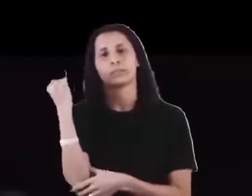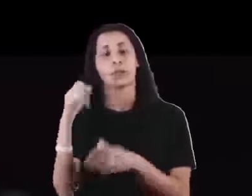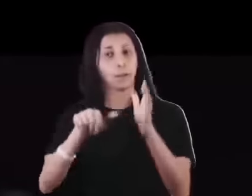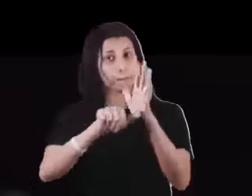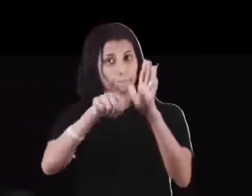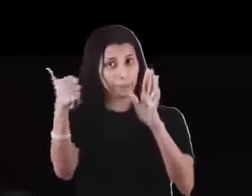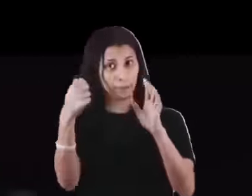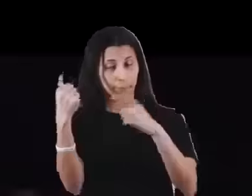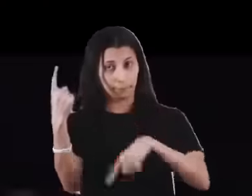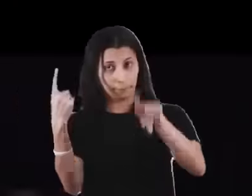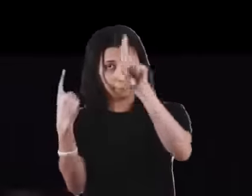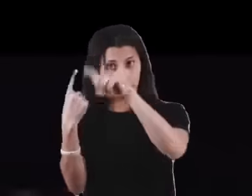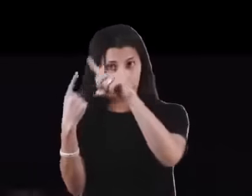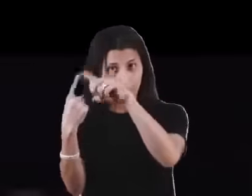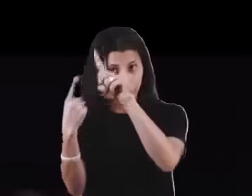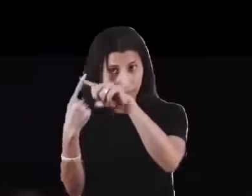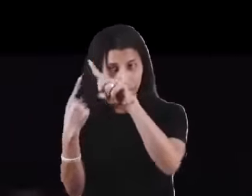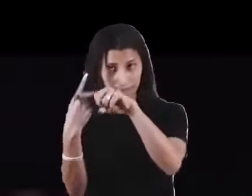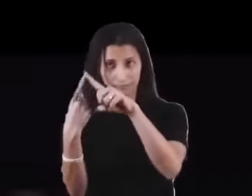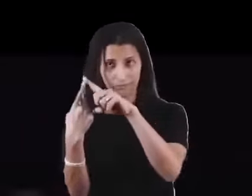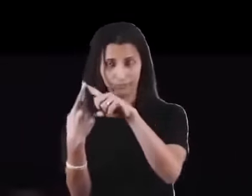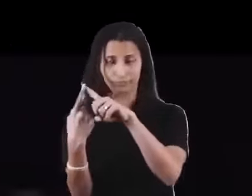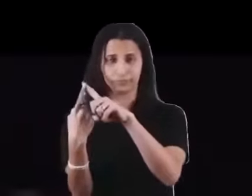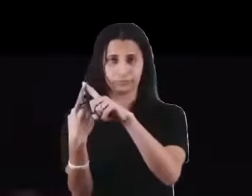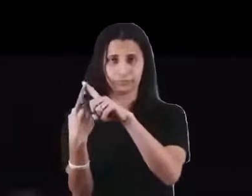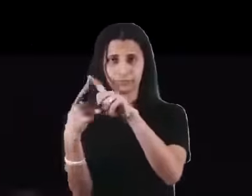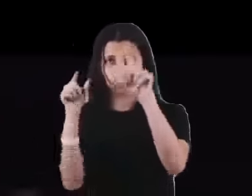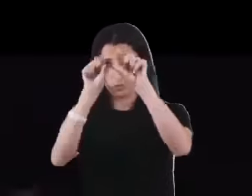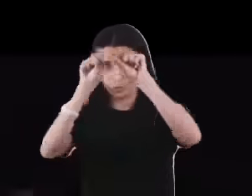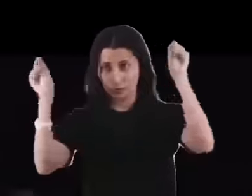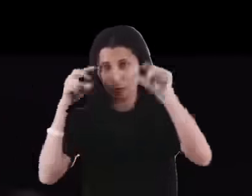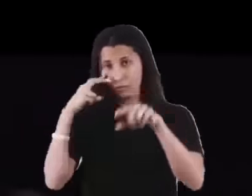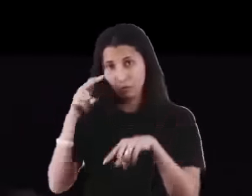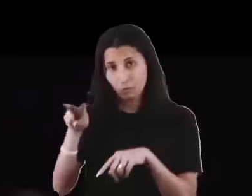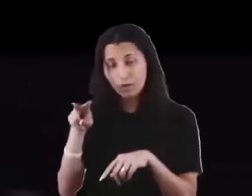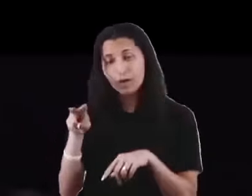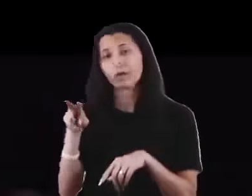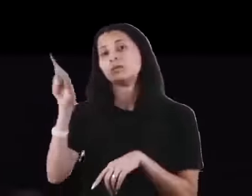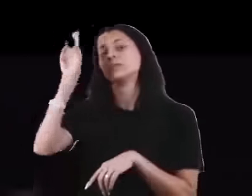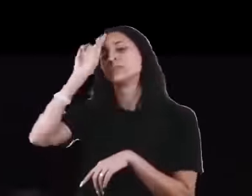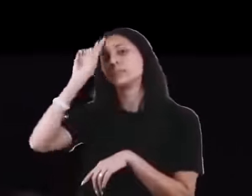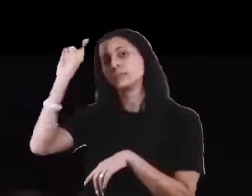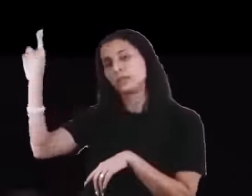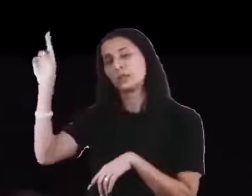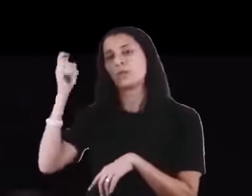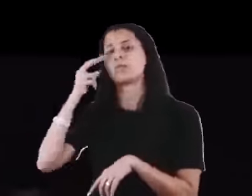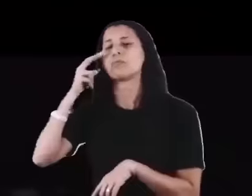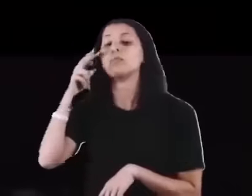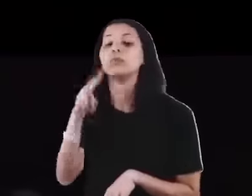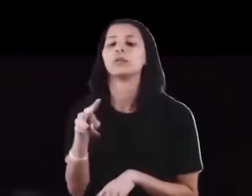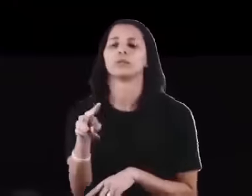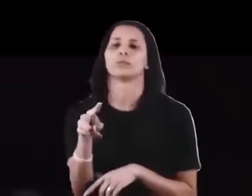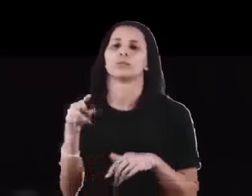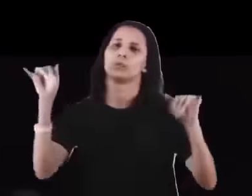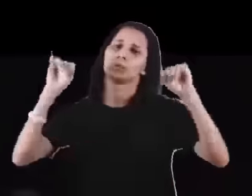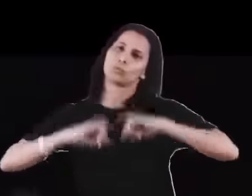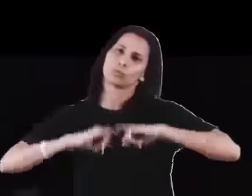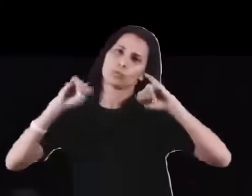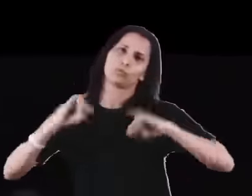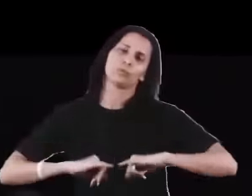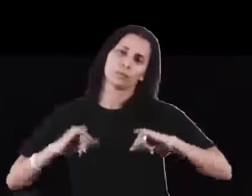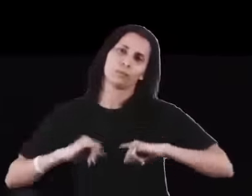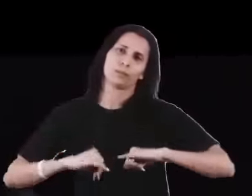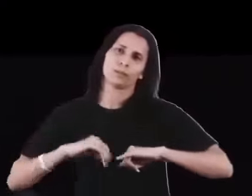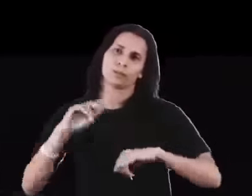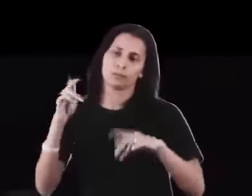e era coisa que a gente vê no texto e o senhor viu o sofrimento